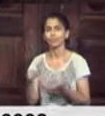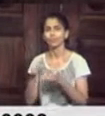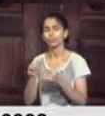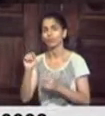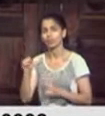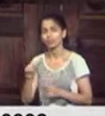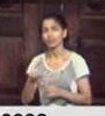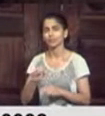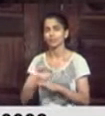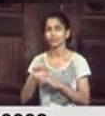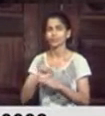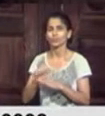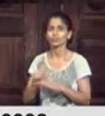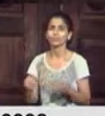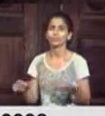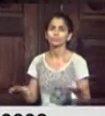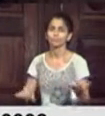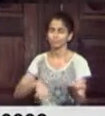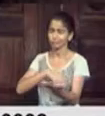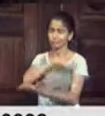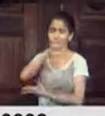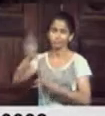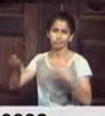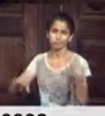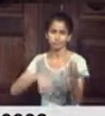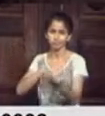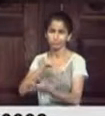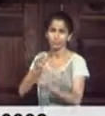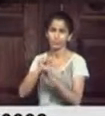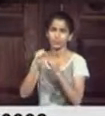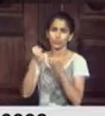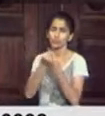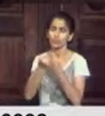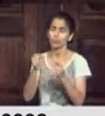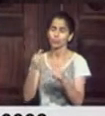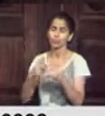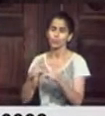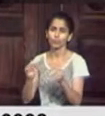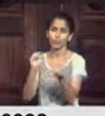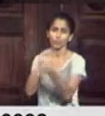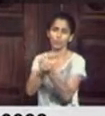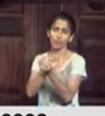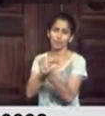de dignidade. E se esse orçamento ficar dessa maneira, com o que nós